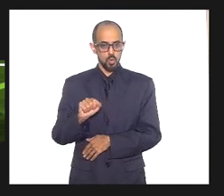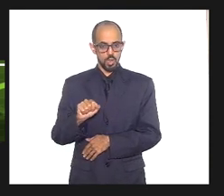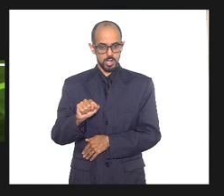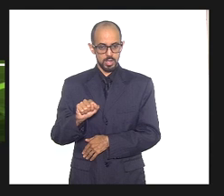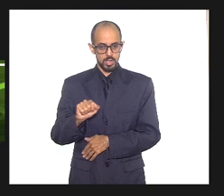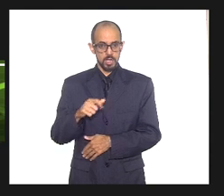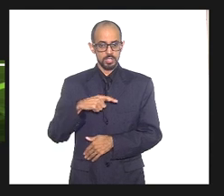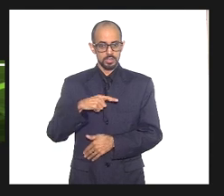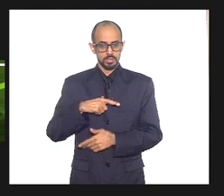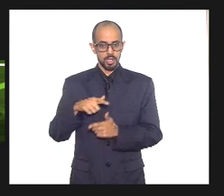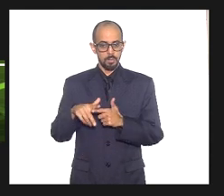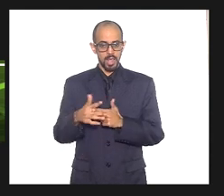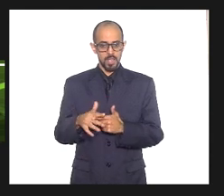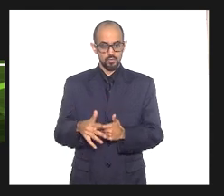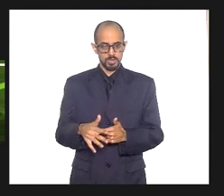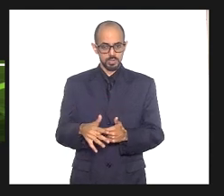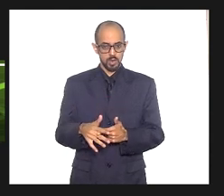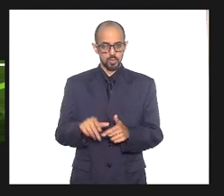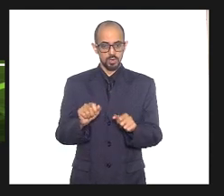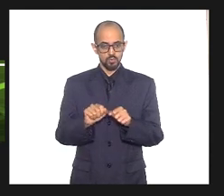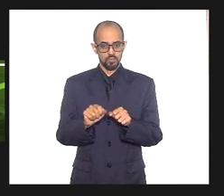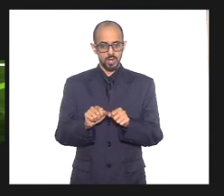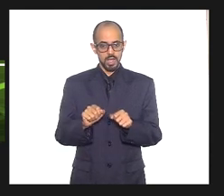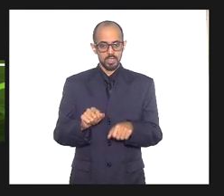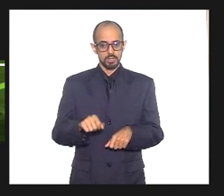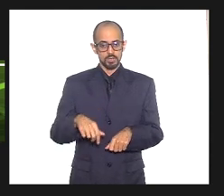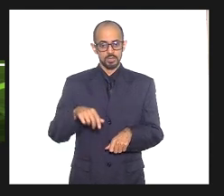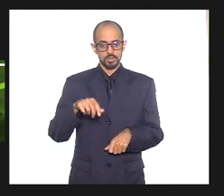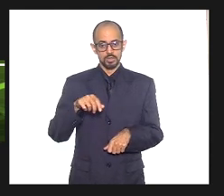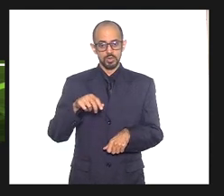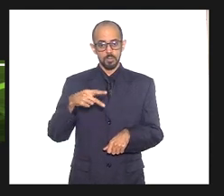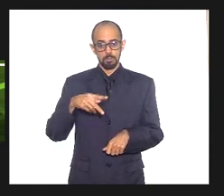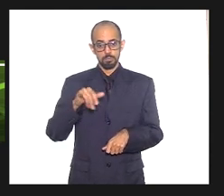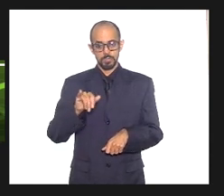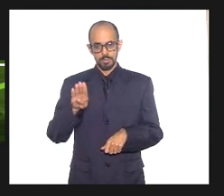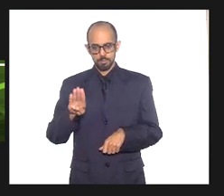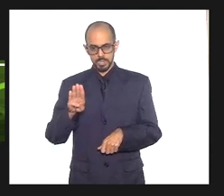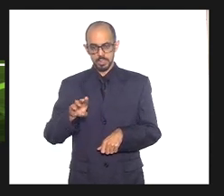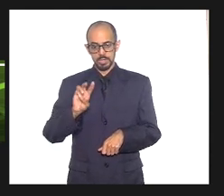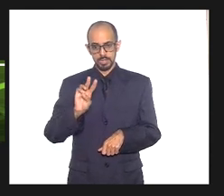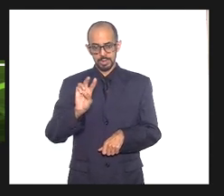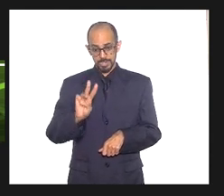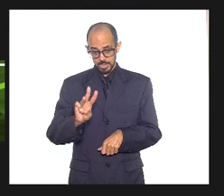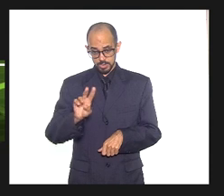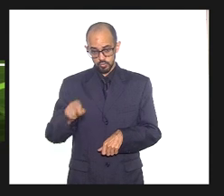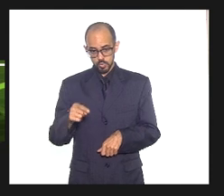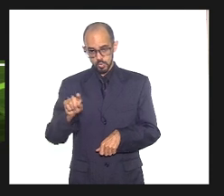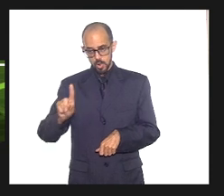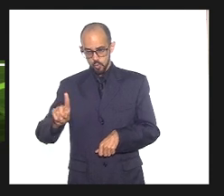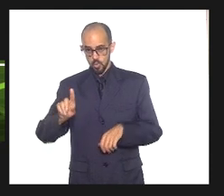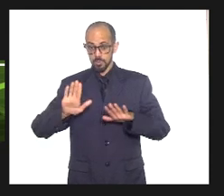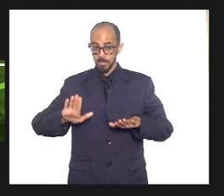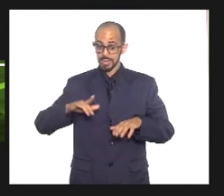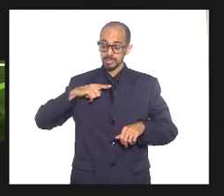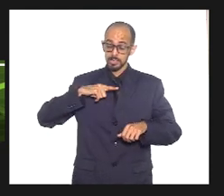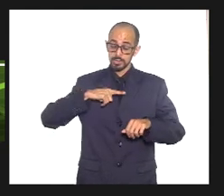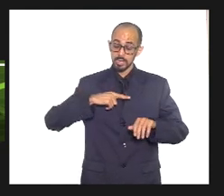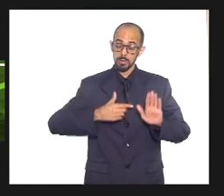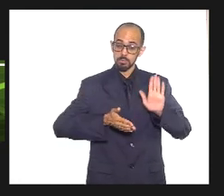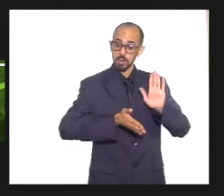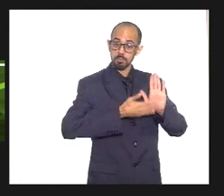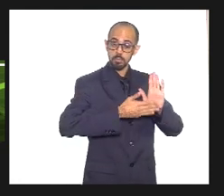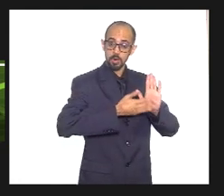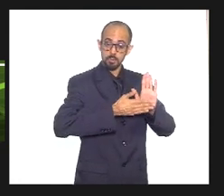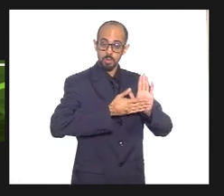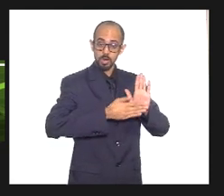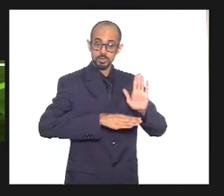segunda revisão que põe o PIB a 3,1%, sendo que já tem uma previsão do boletim Focus